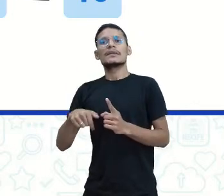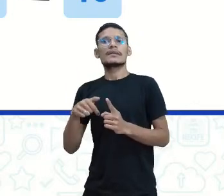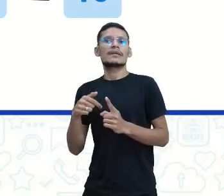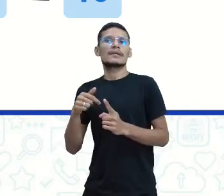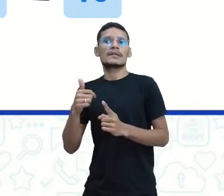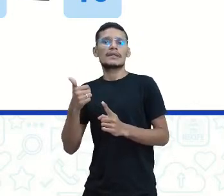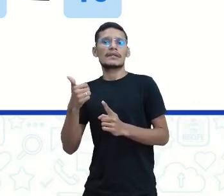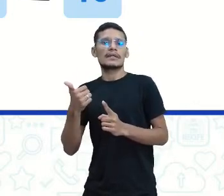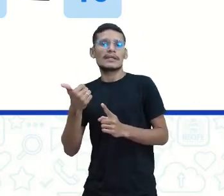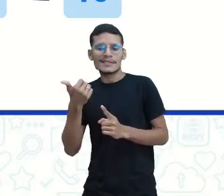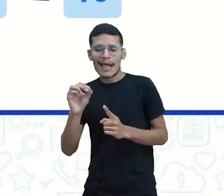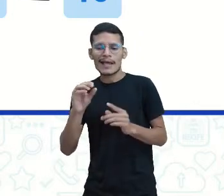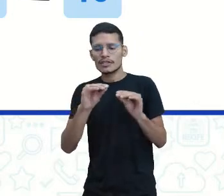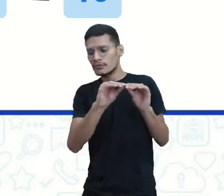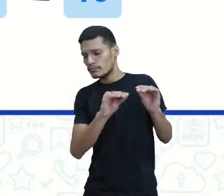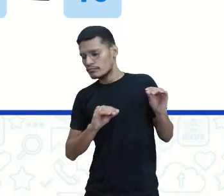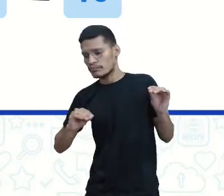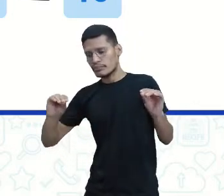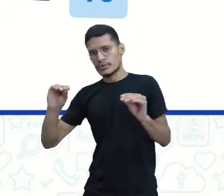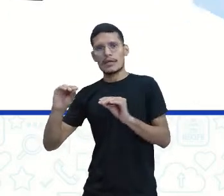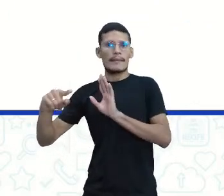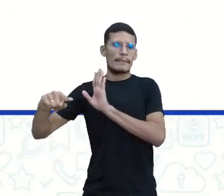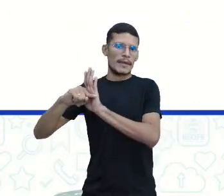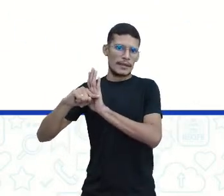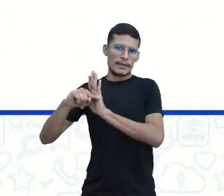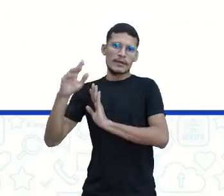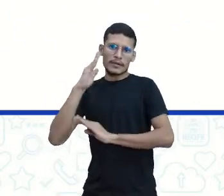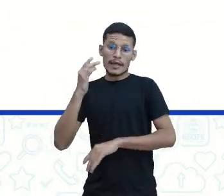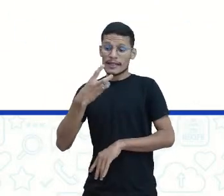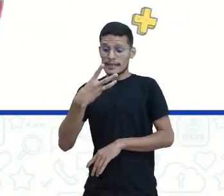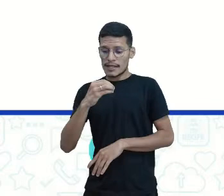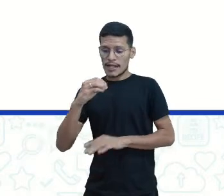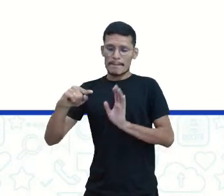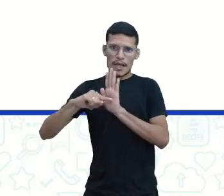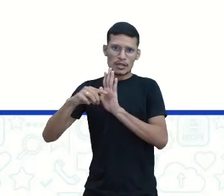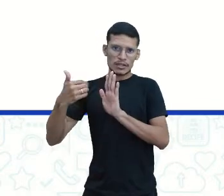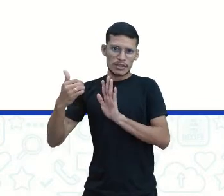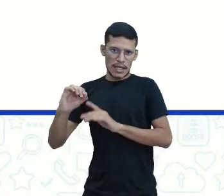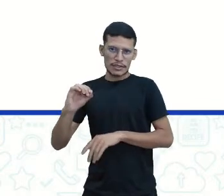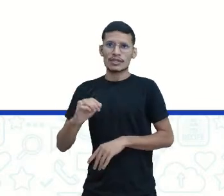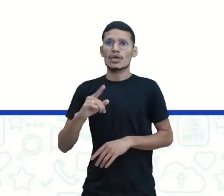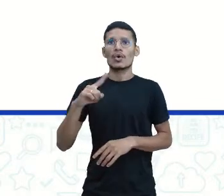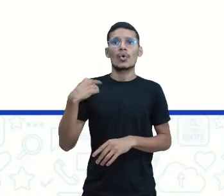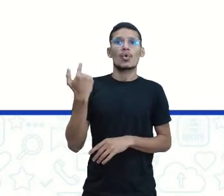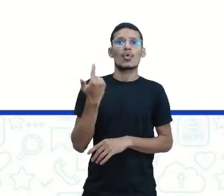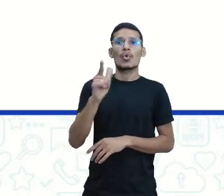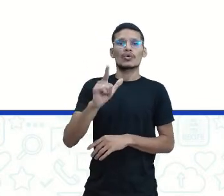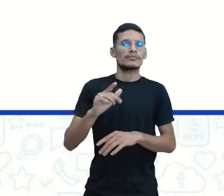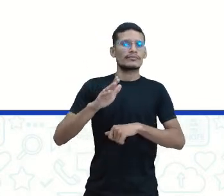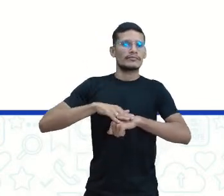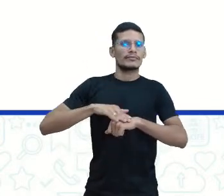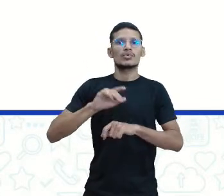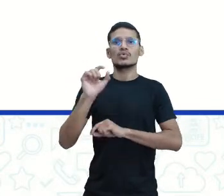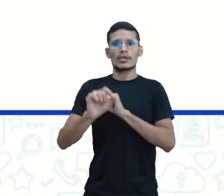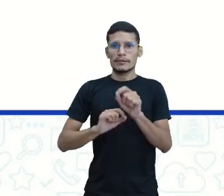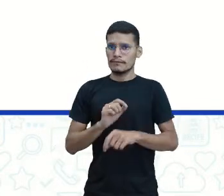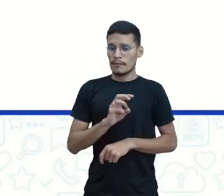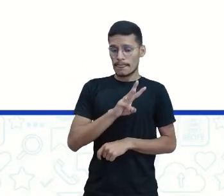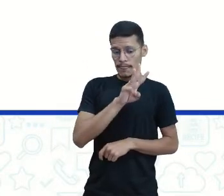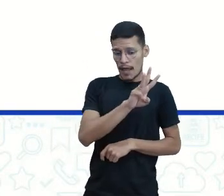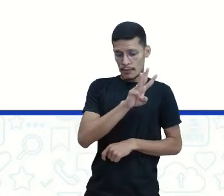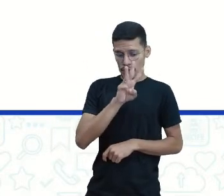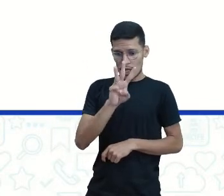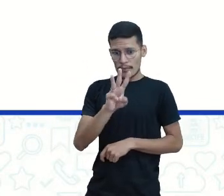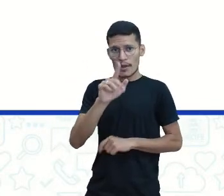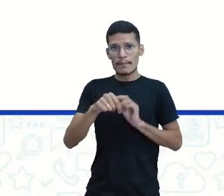negativo, então ficamos aí com 30 menos 10, certo? Então, o próximo passo aí, ó, a gente vai ter que 2W é igual